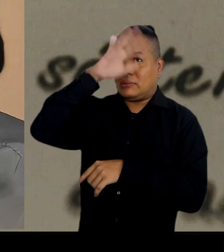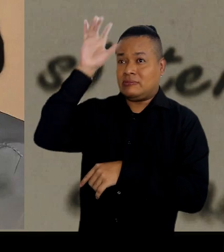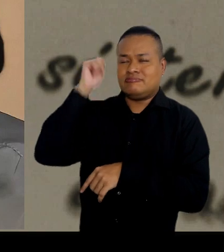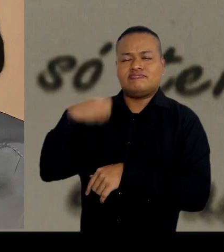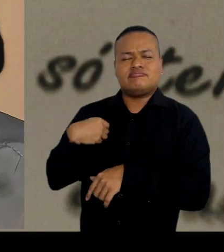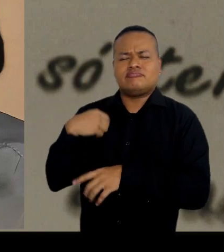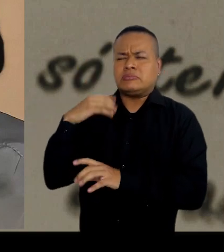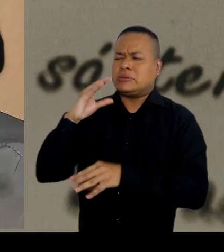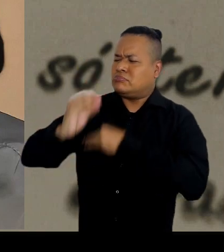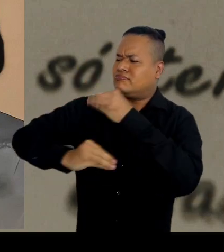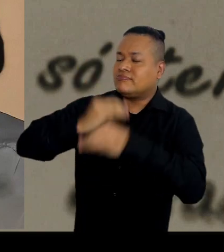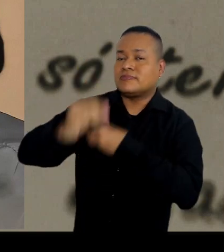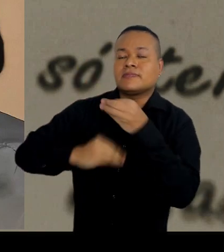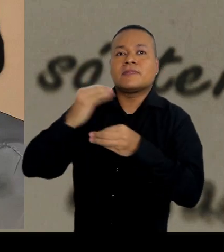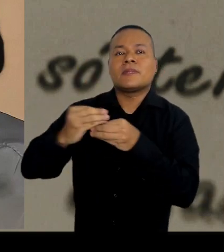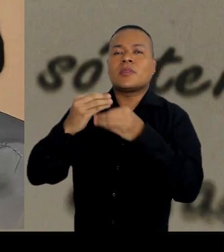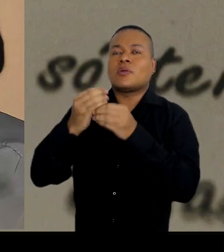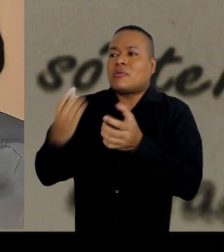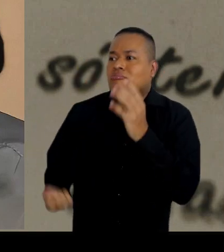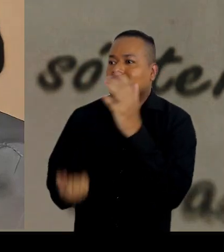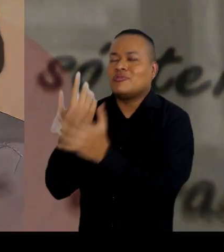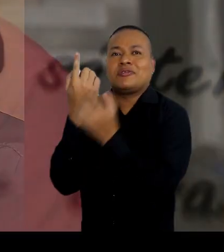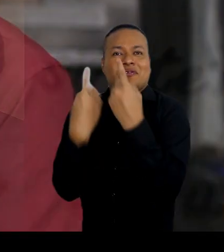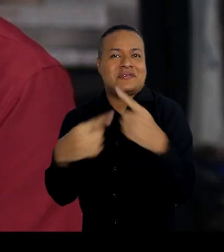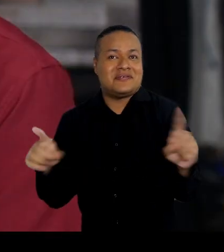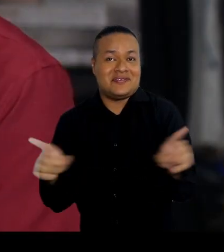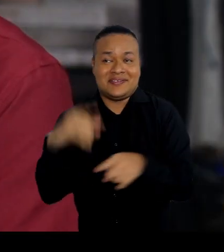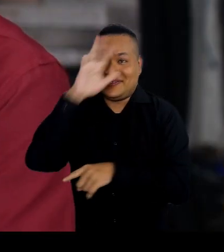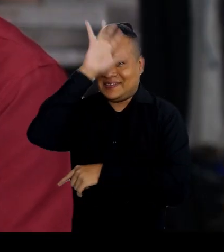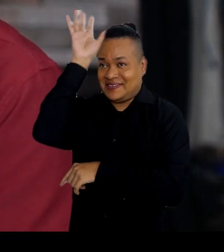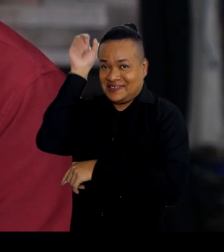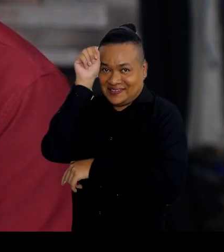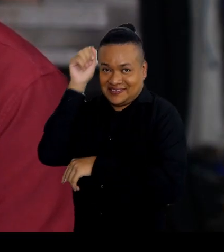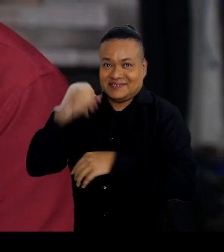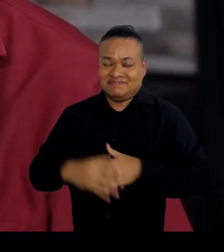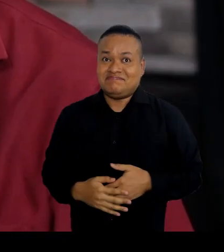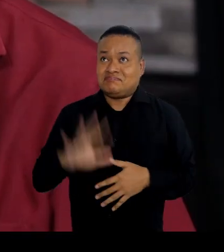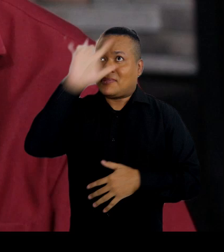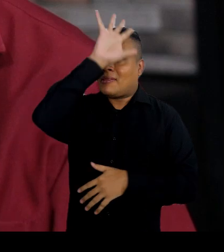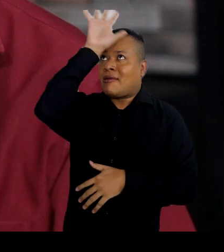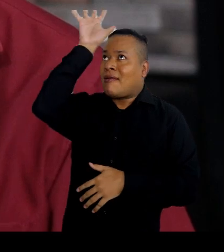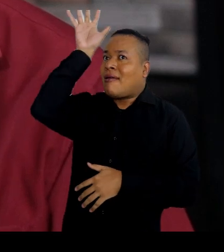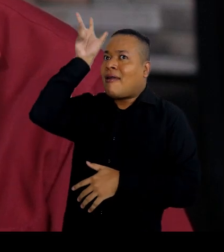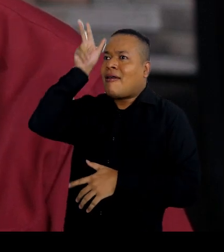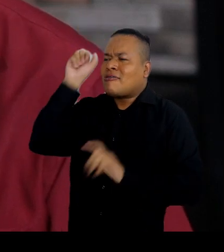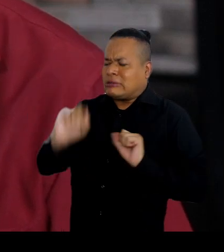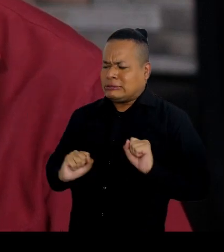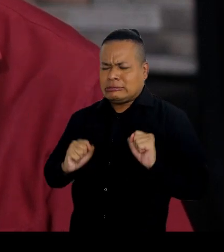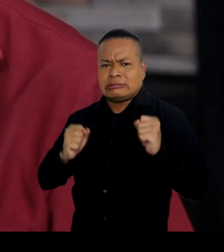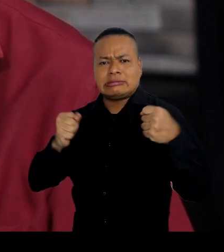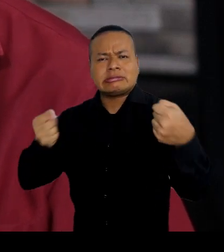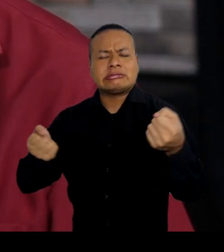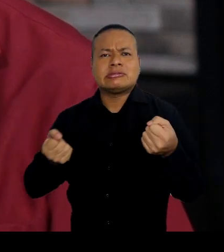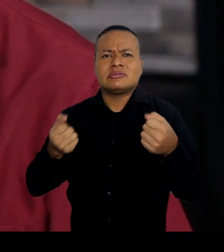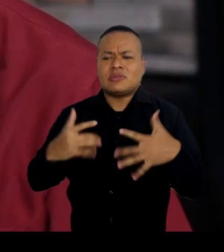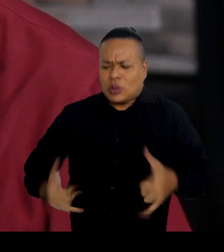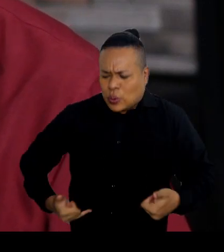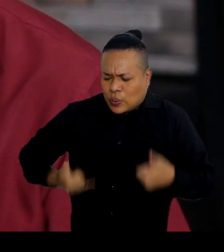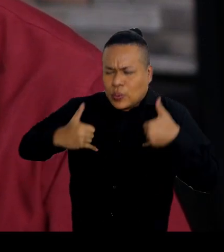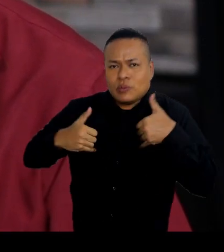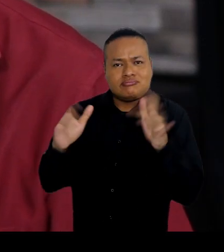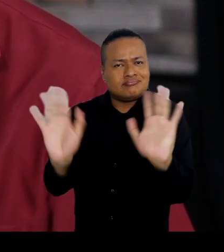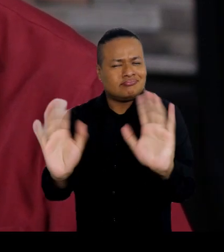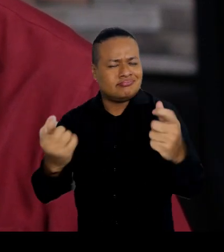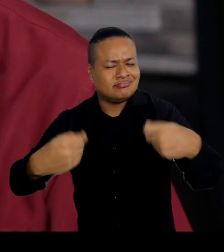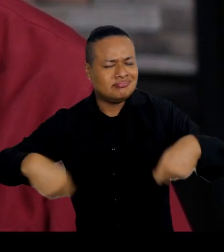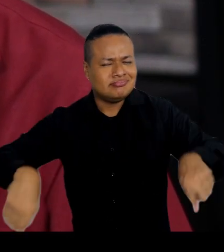liquidificador cultural, espremeu e saiu o hino do Amazonas. Amazonas de bravos que doam, sem